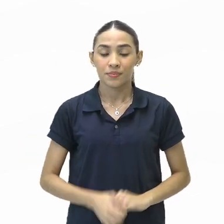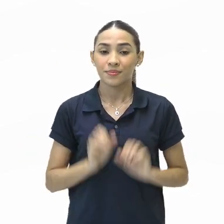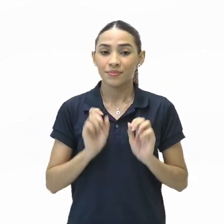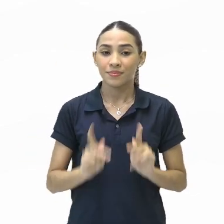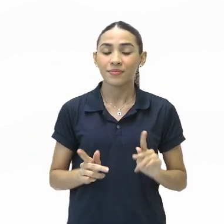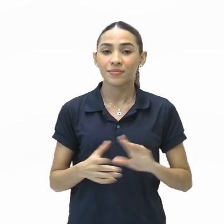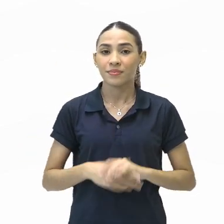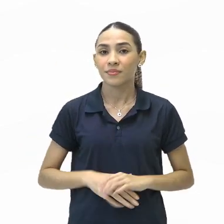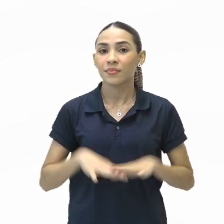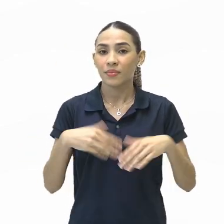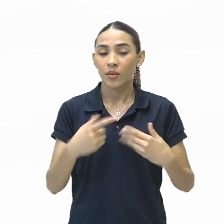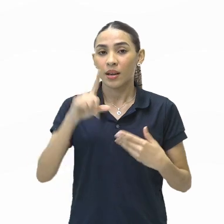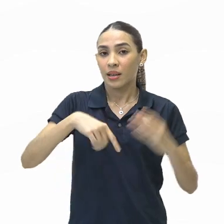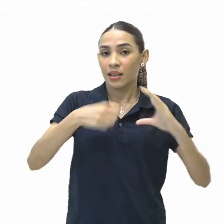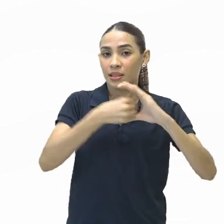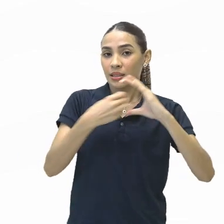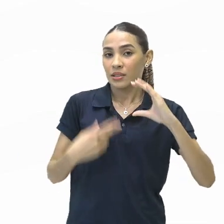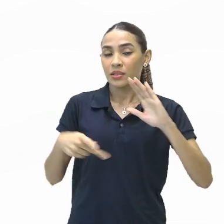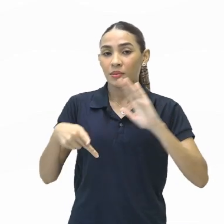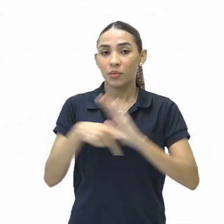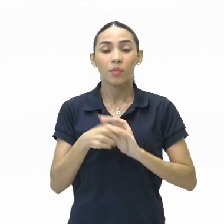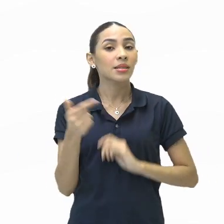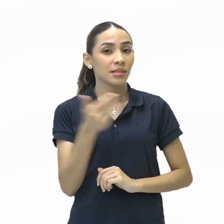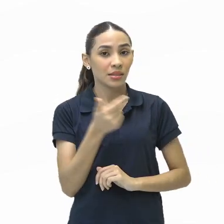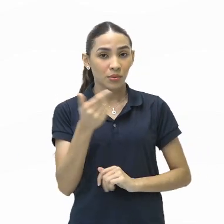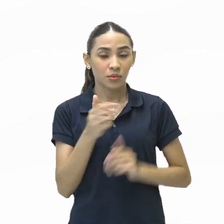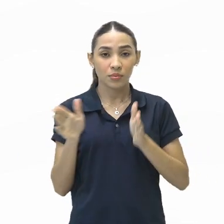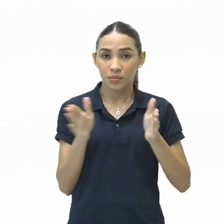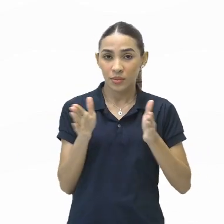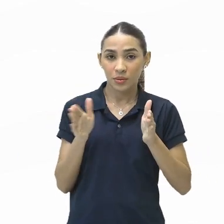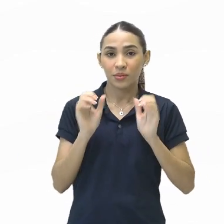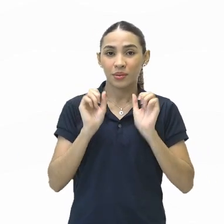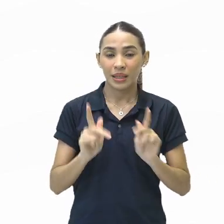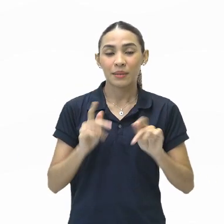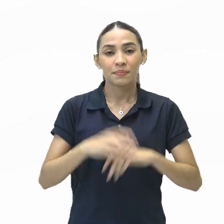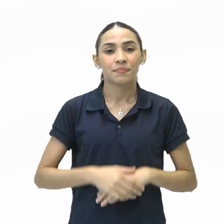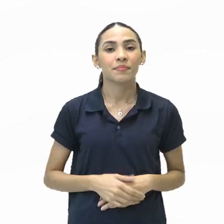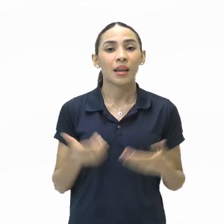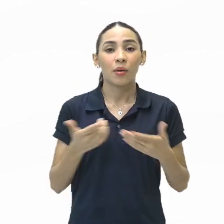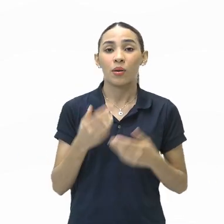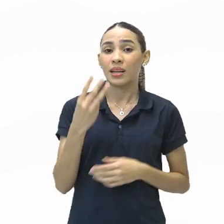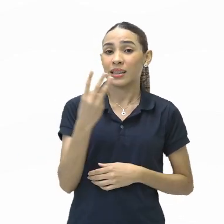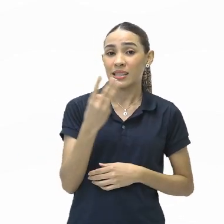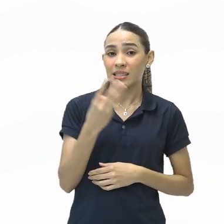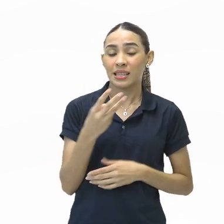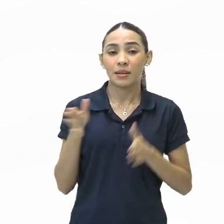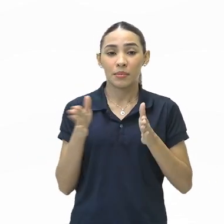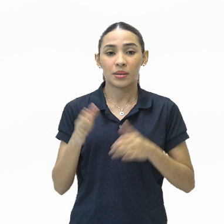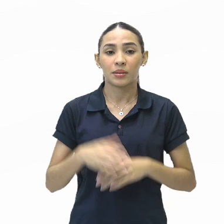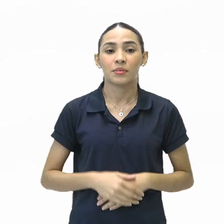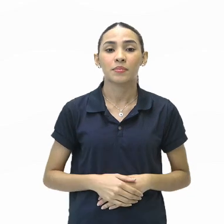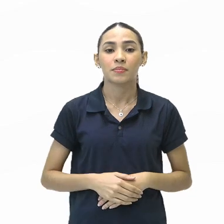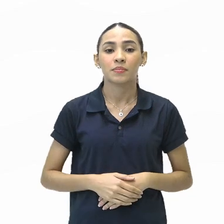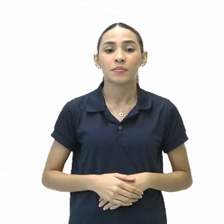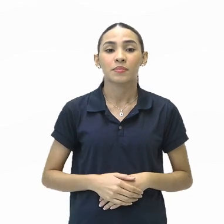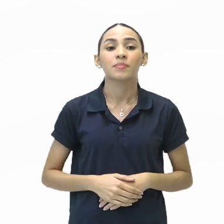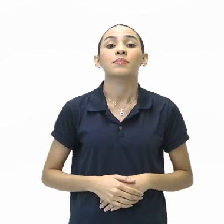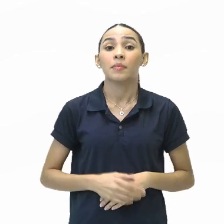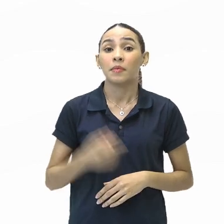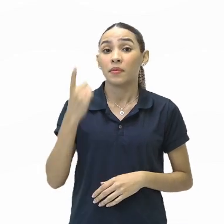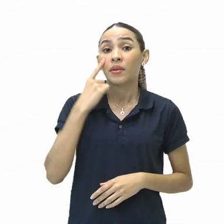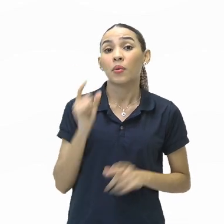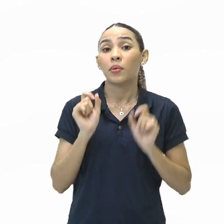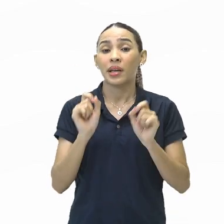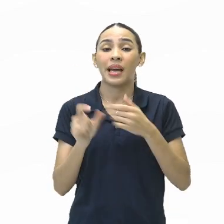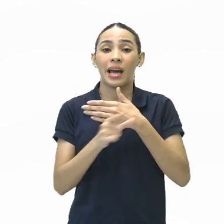bom? Então, essas são as características da segunda fase. Vamos para a nossa terceira fase. Terceira fase não. Vamos primeiro verificar aqui os